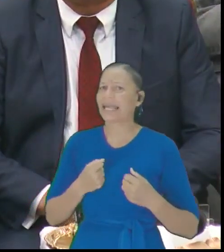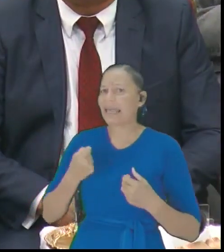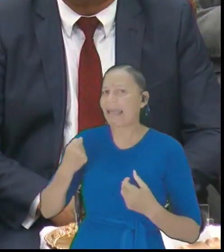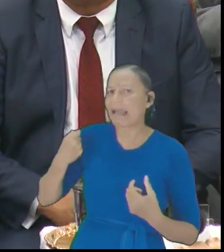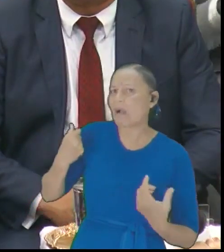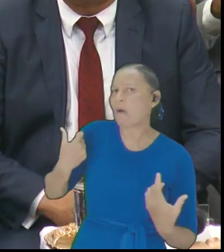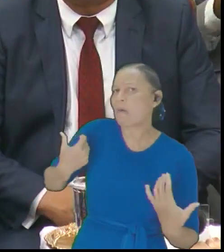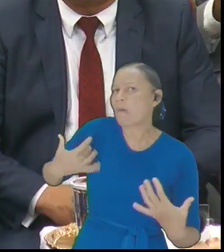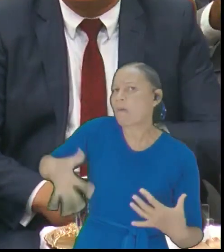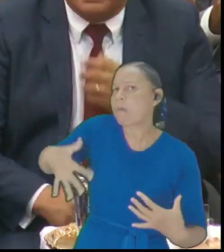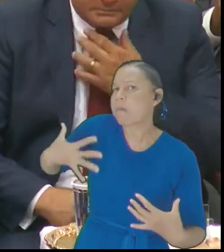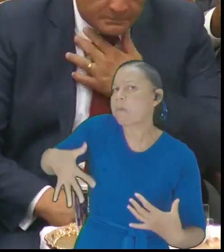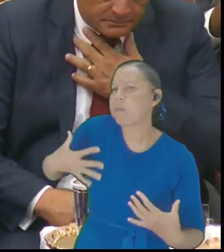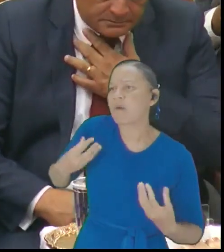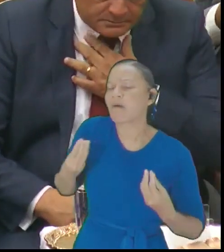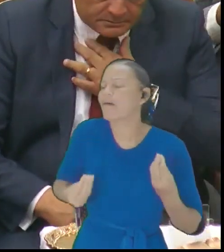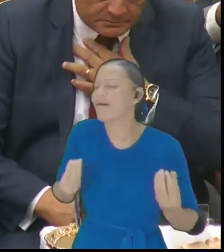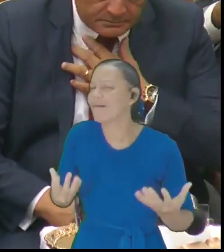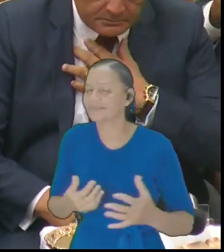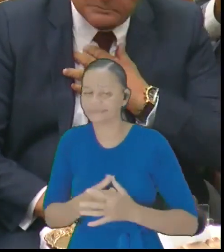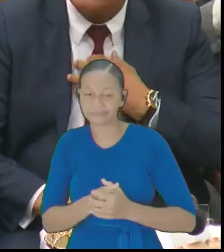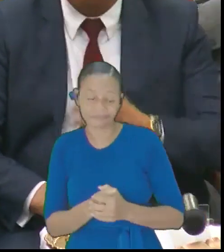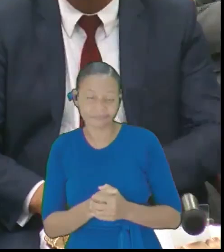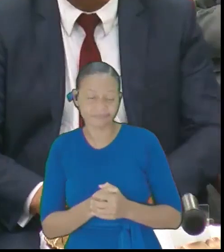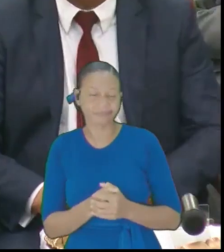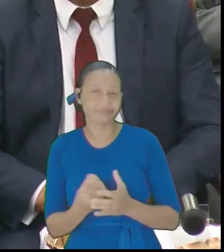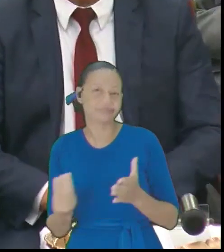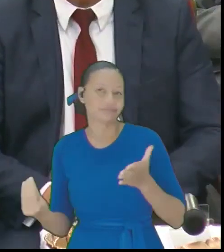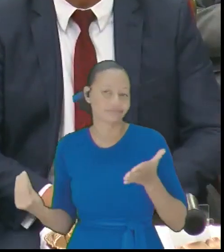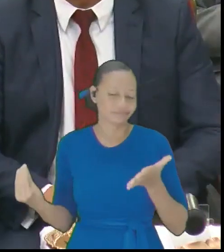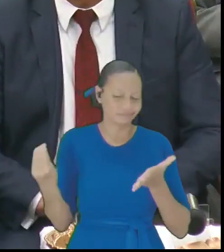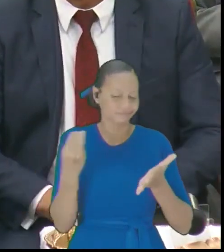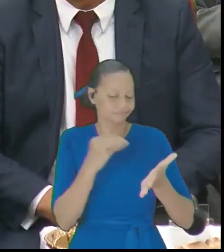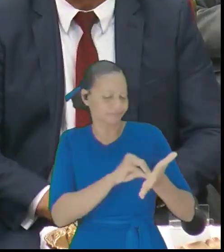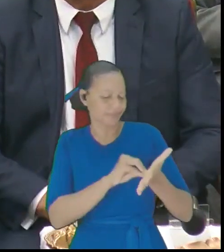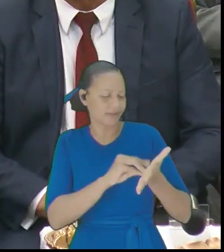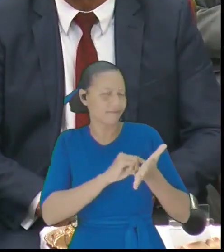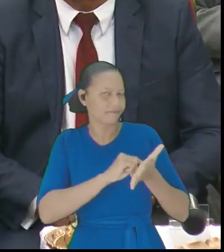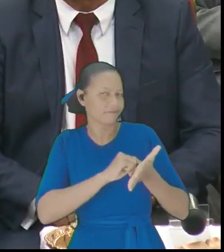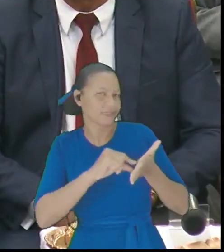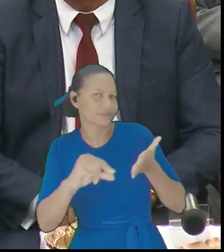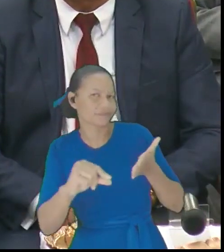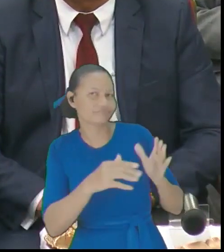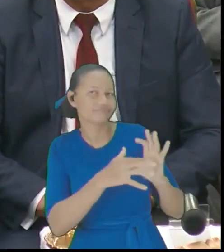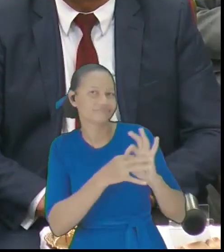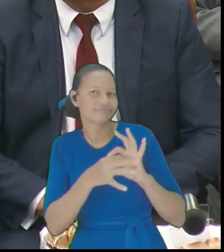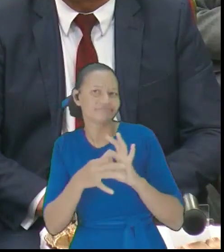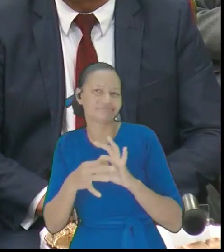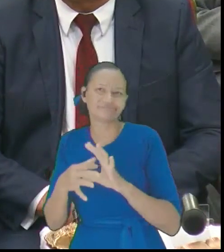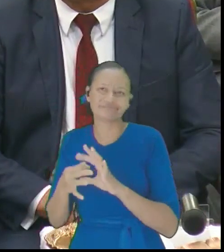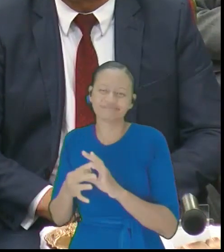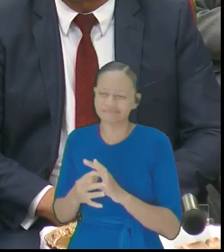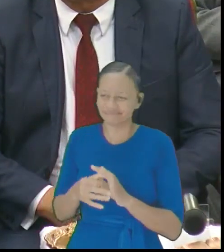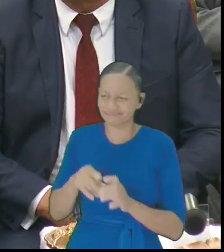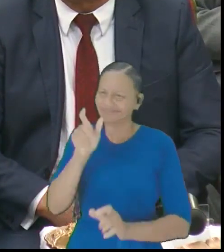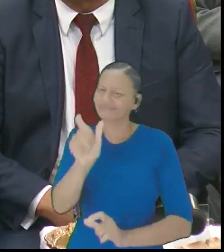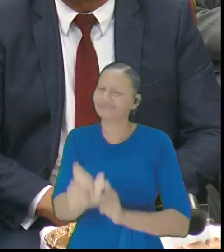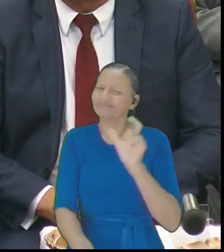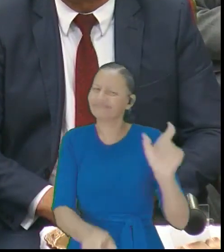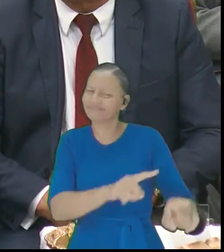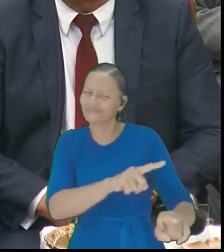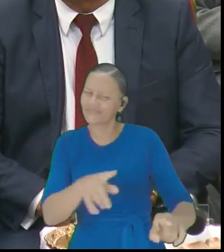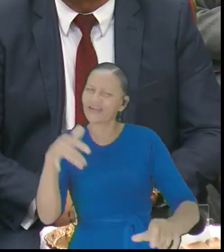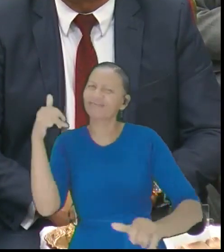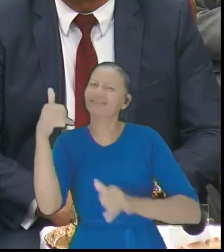O versículo que li está inserido num contexto que os irmãos com certeza já ouviram